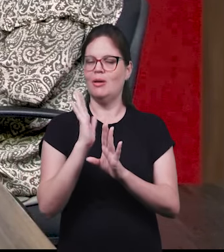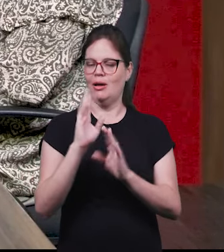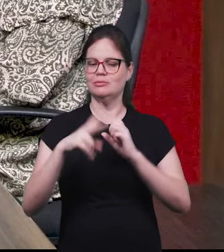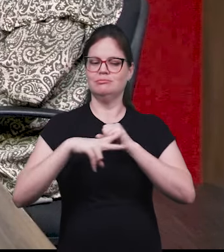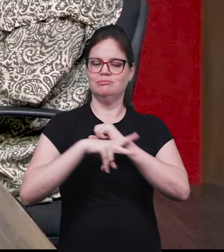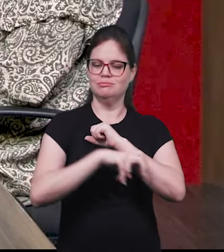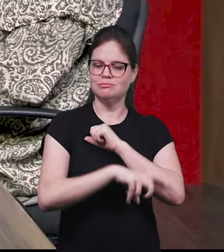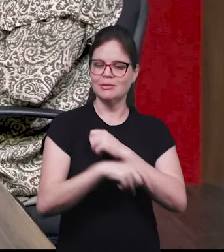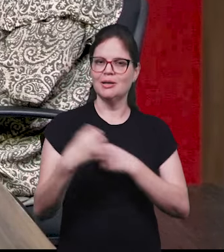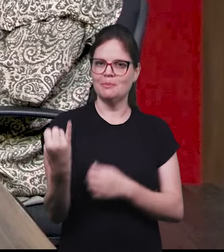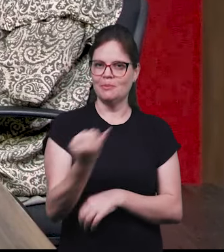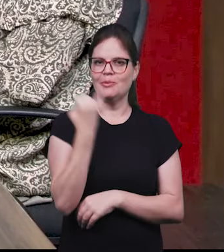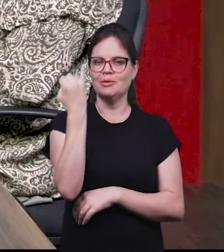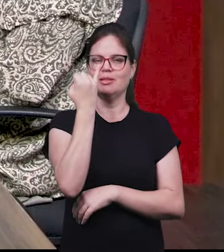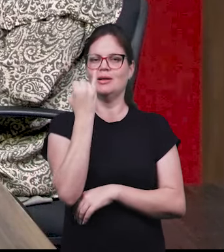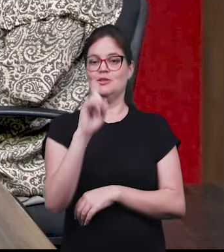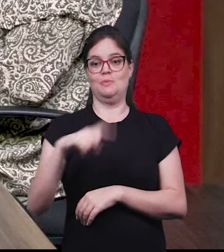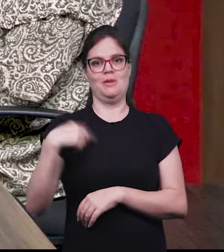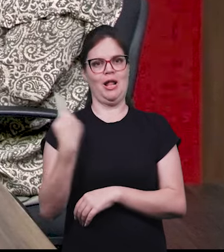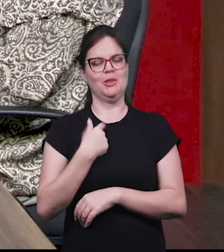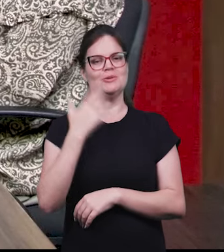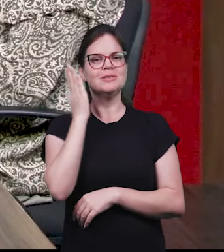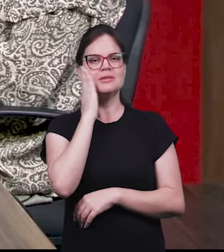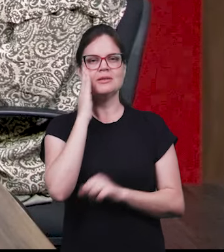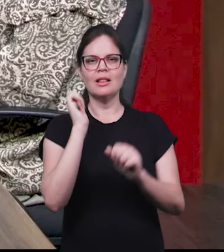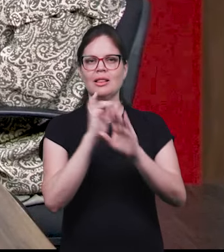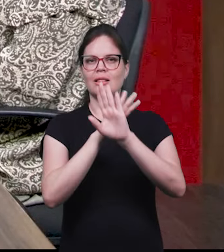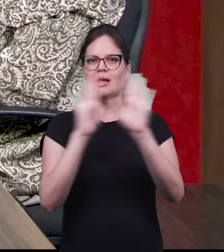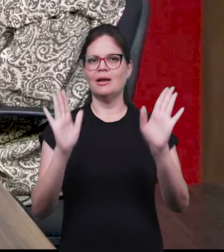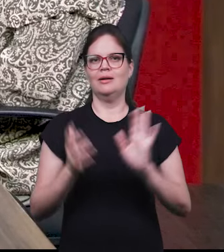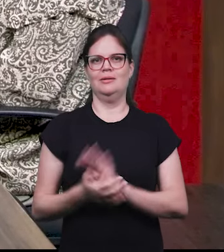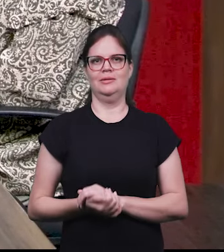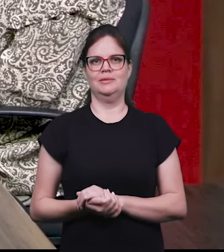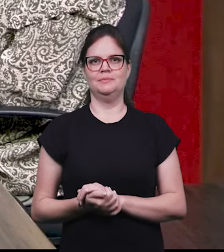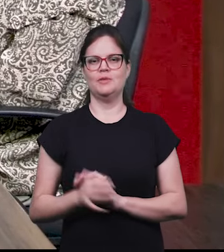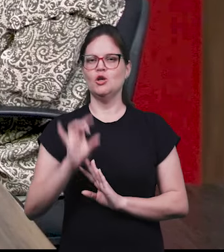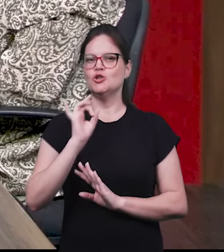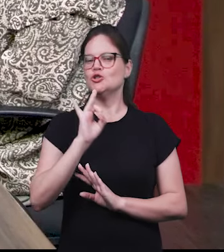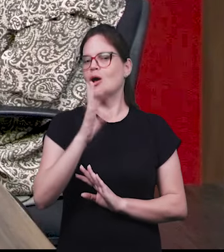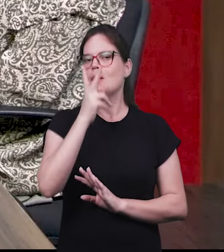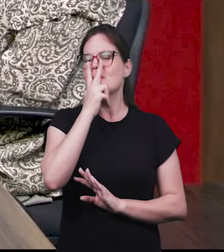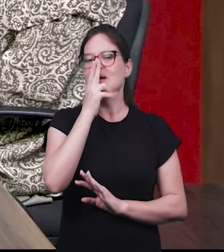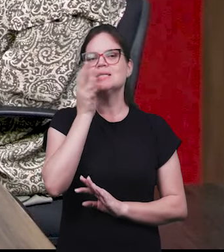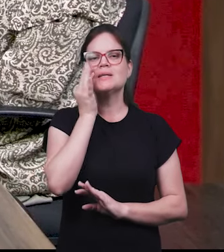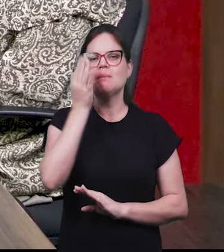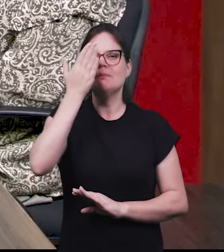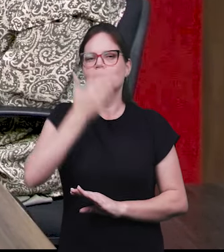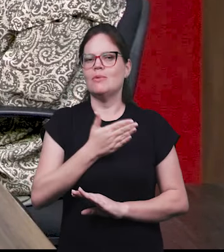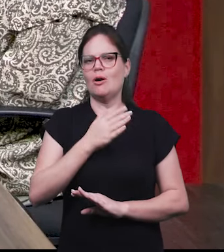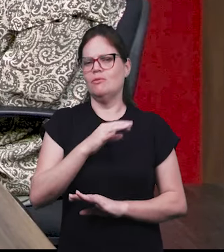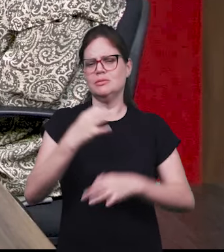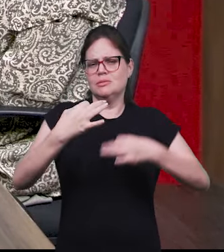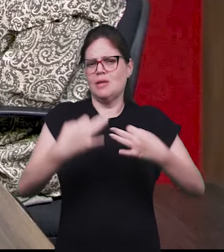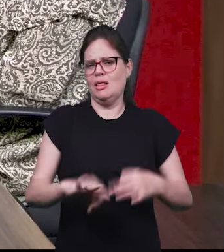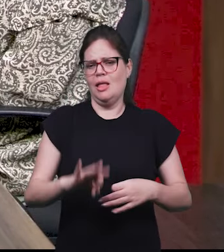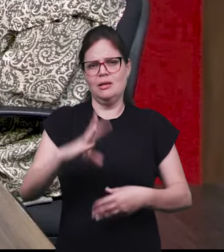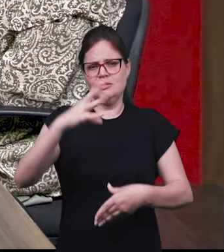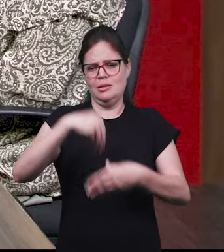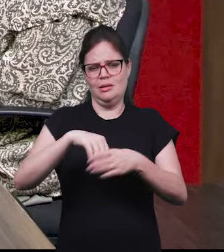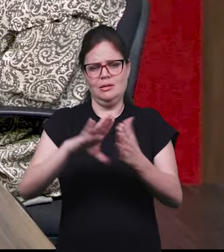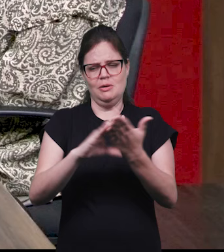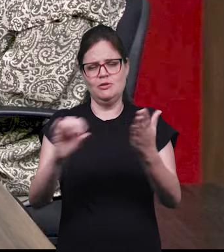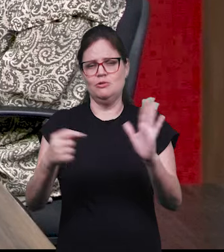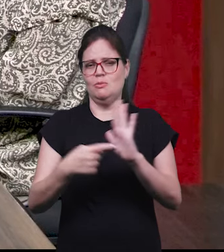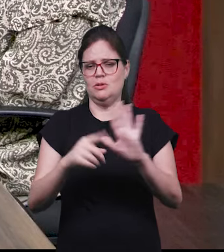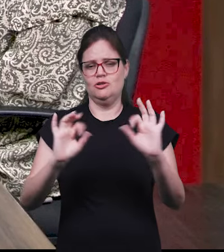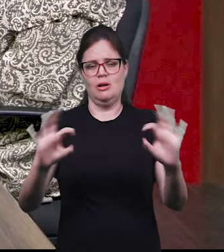arqueológico muito importante para nós, apenas para confirmar, né, algo que está